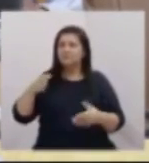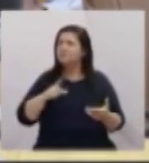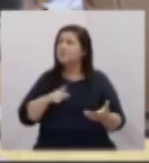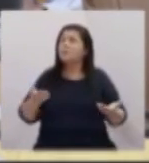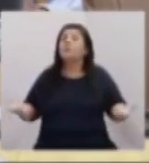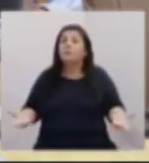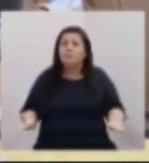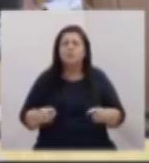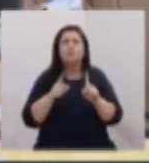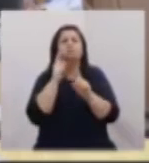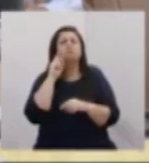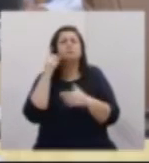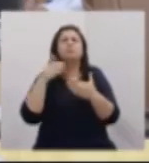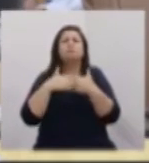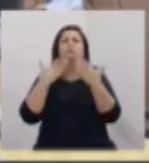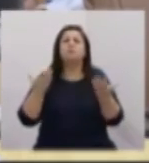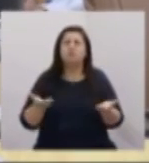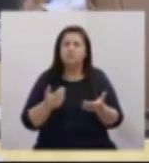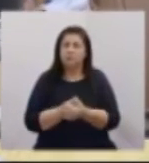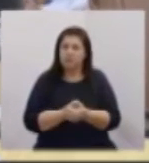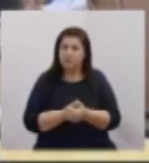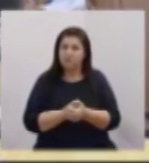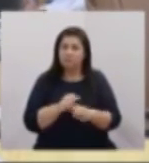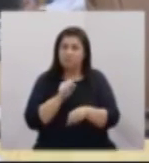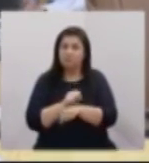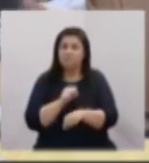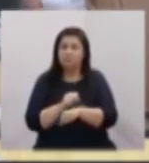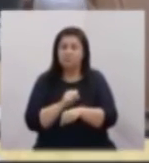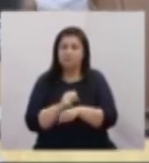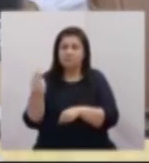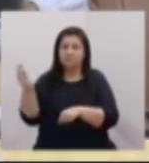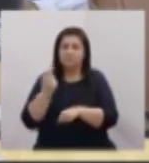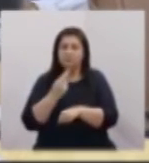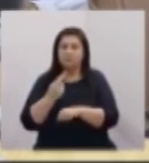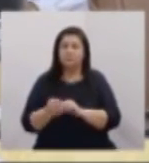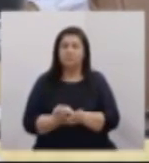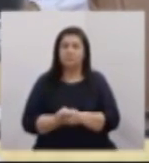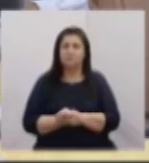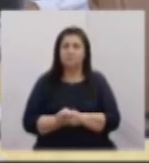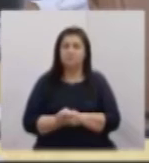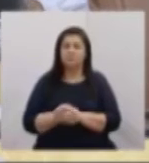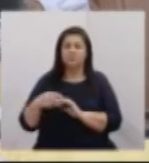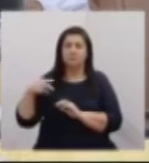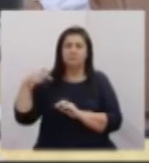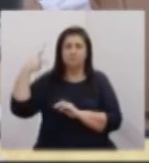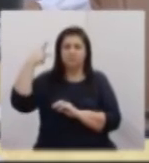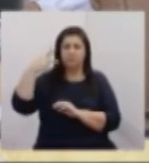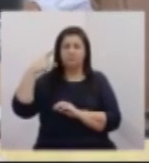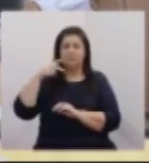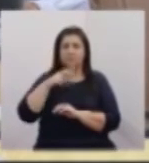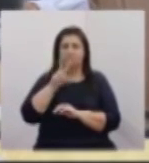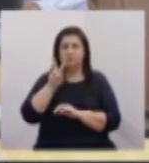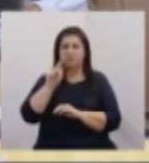qual a data prevista? Encaminho fotos e aguardo a manifestação. Autoria, vereador Valmir Parque, Meia